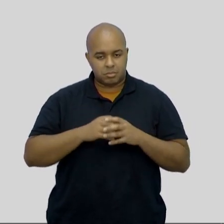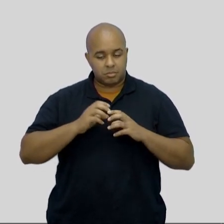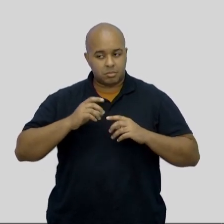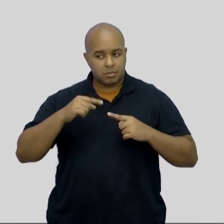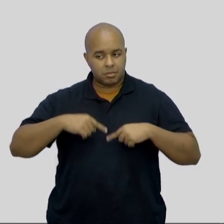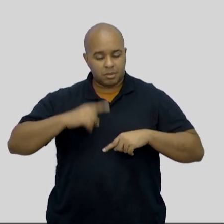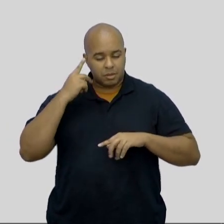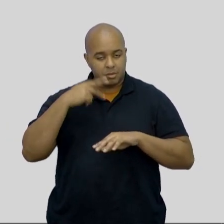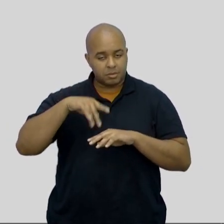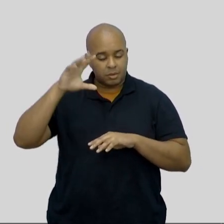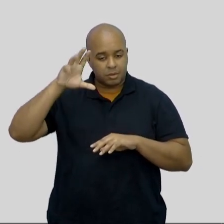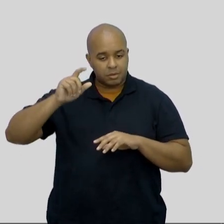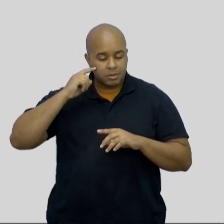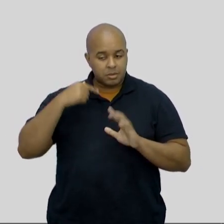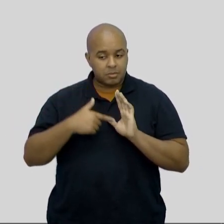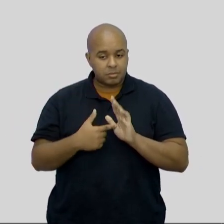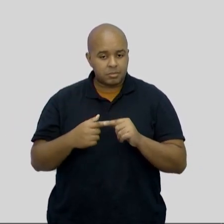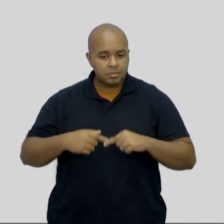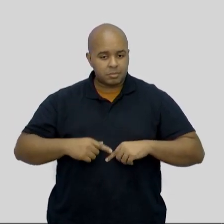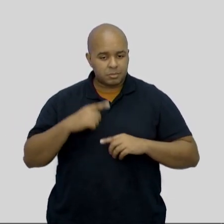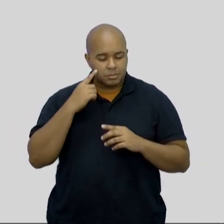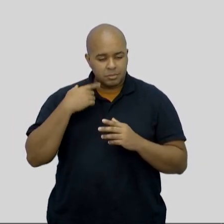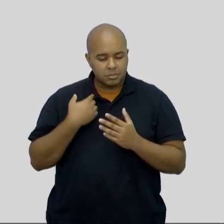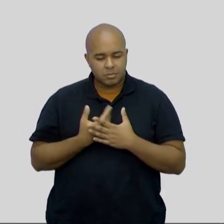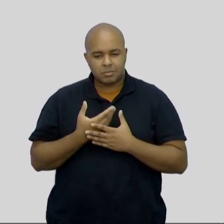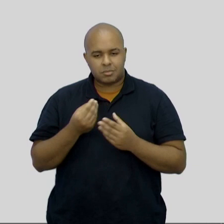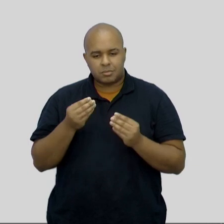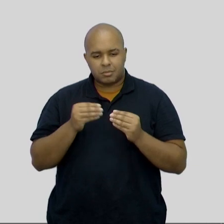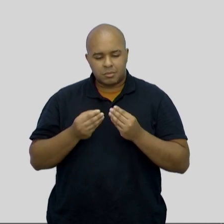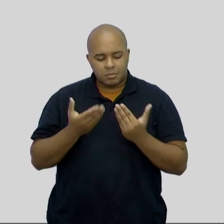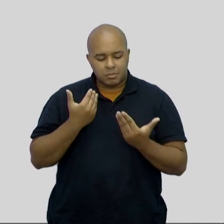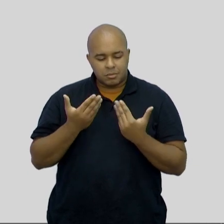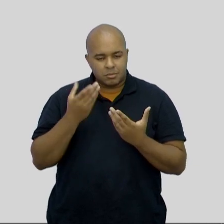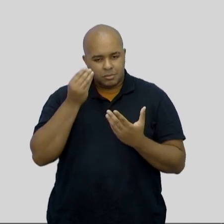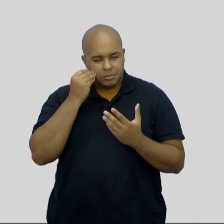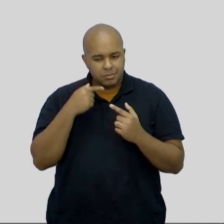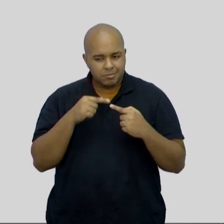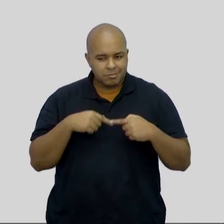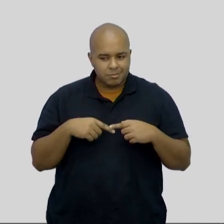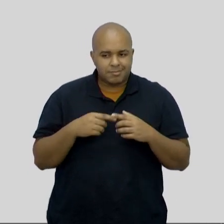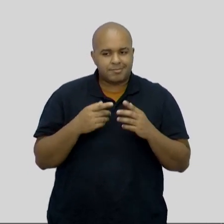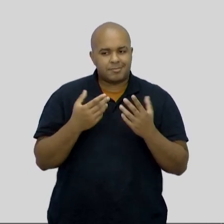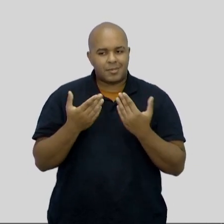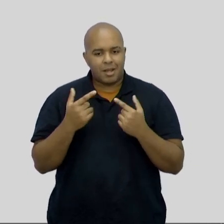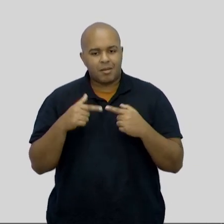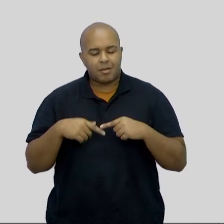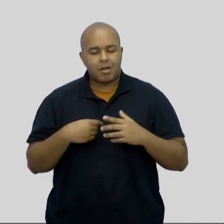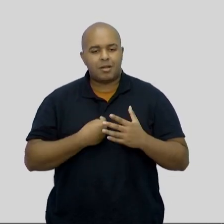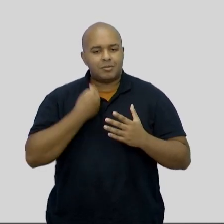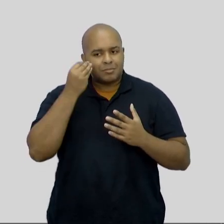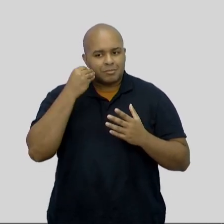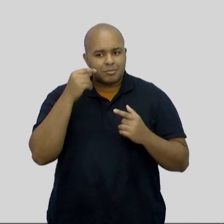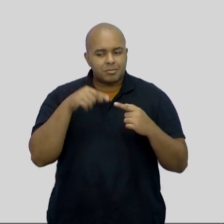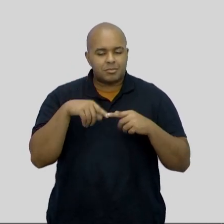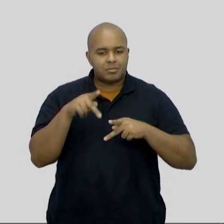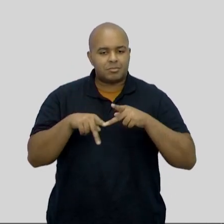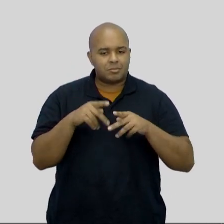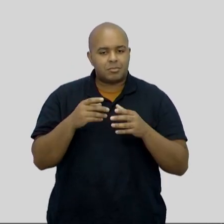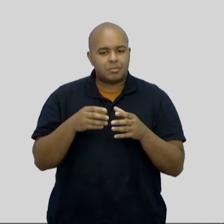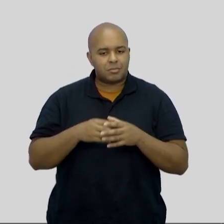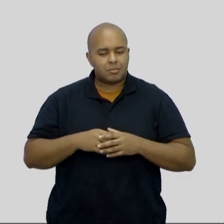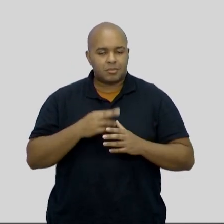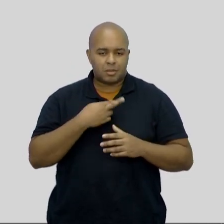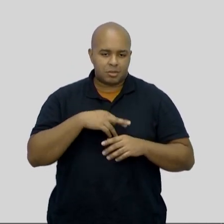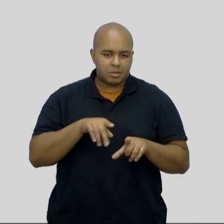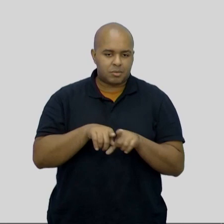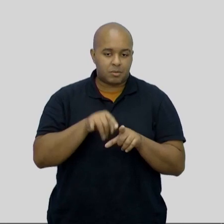étnicos africanos, com efeitos que tentam dialogar, às vezes subjetivamente, com a vivência nesses povos e